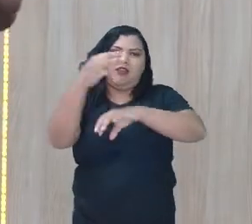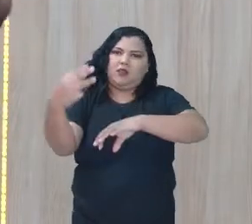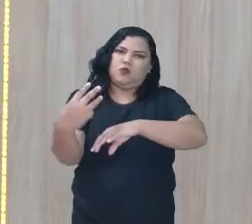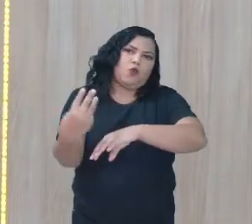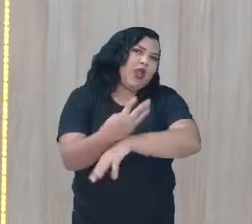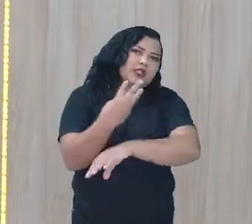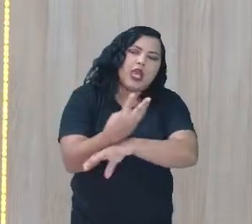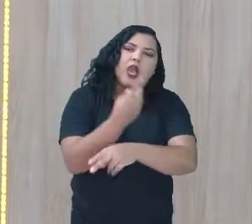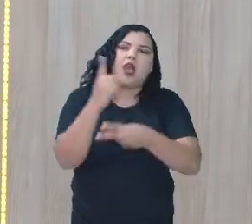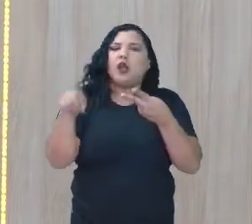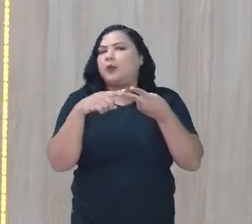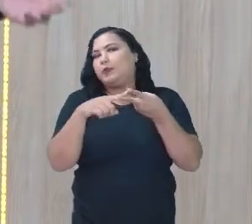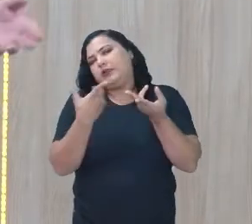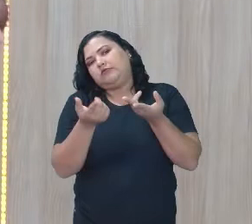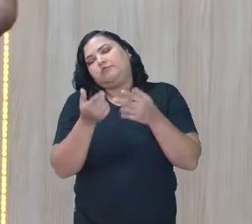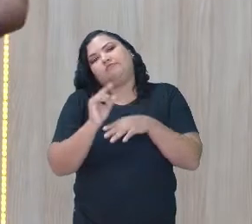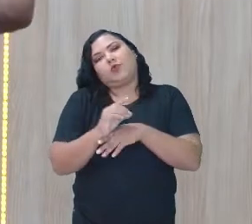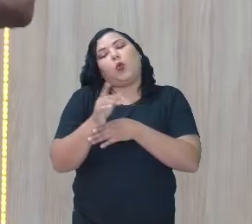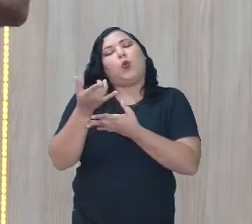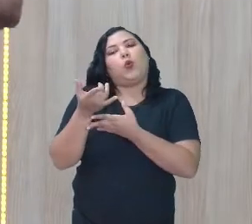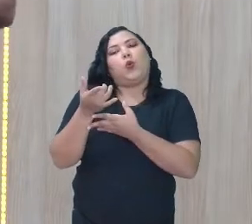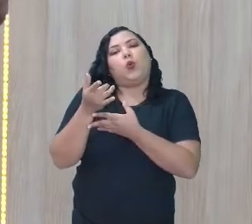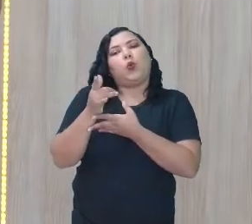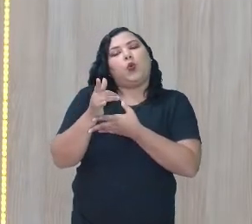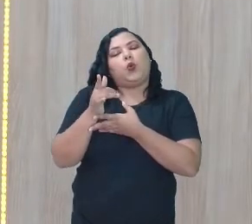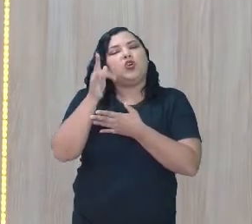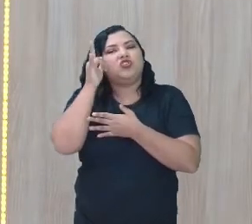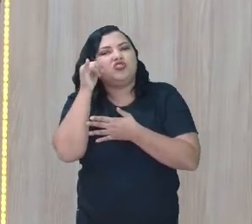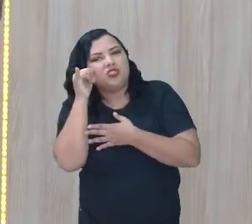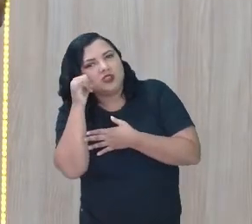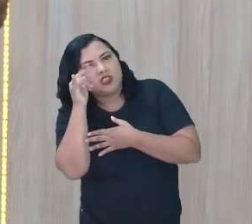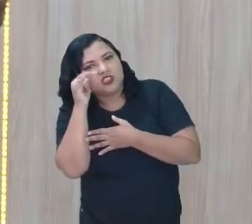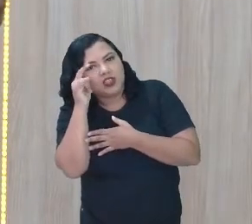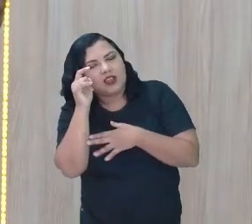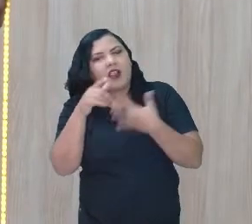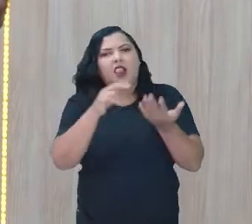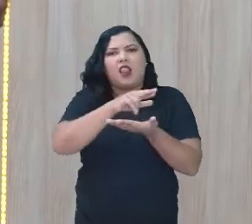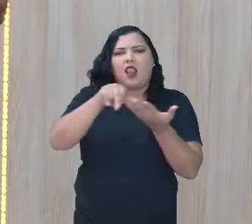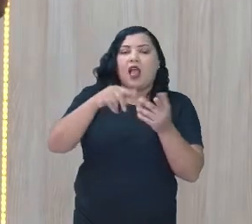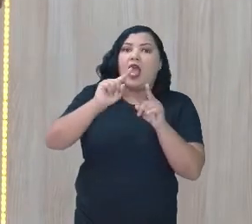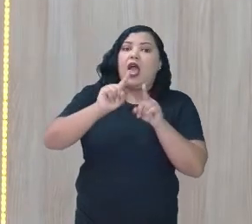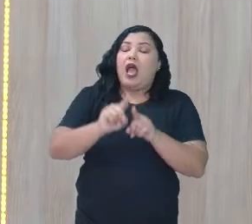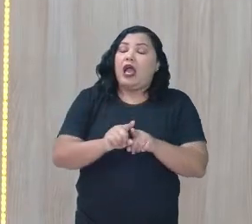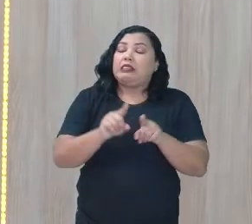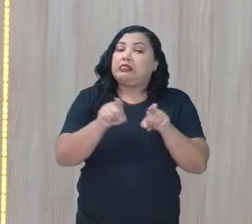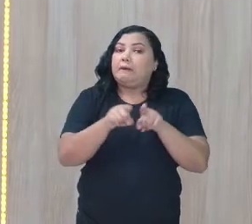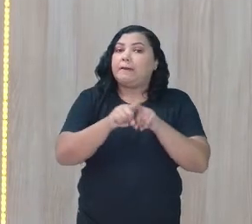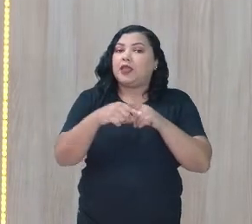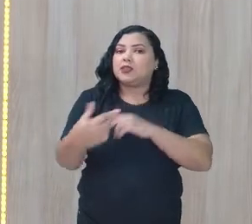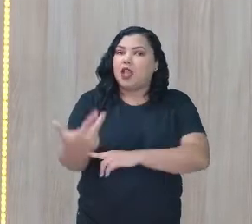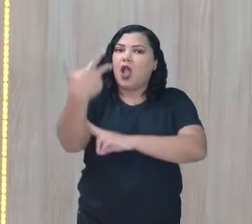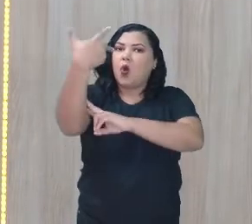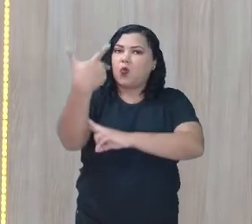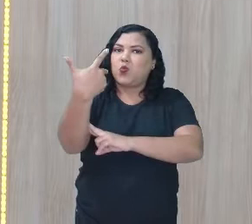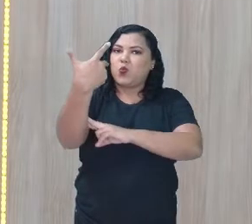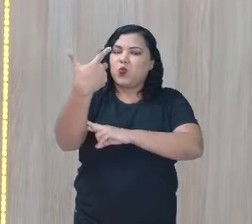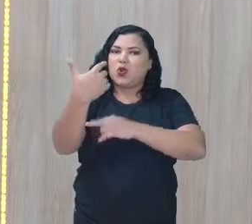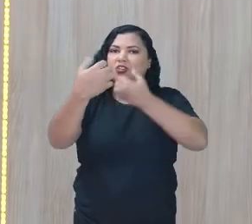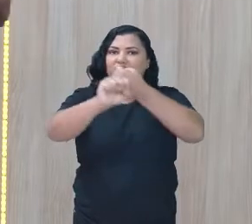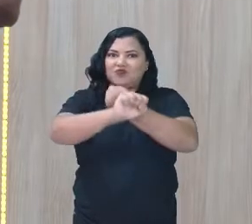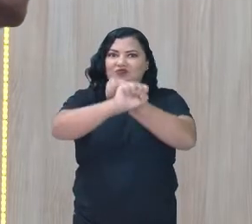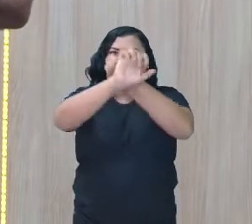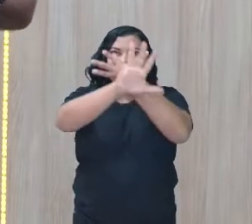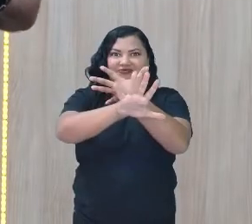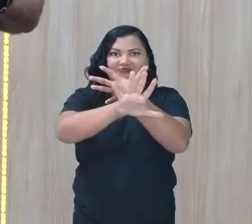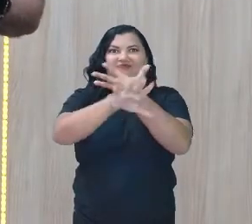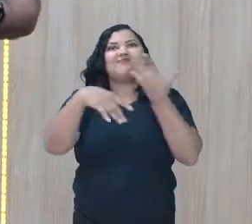Por exemplo, como o WhatsApp, o Telegram, até para fazer chamadas de vídeo. E vejam como a ciência,